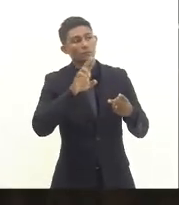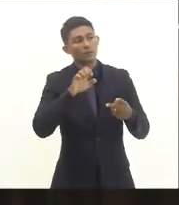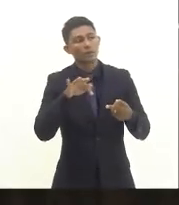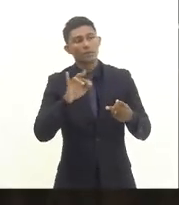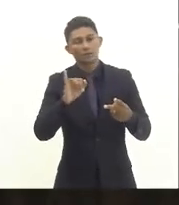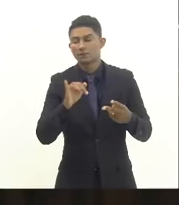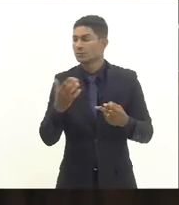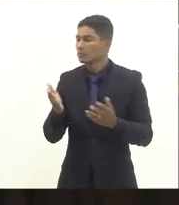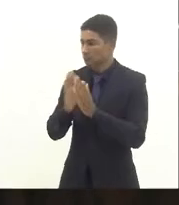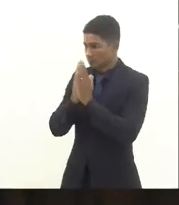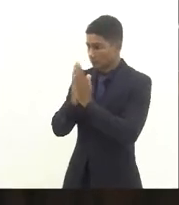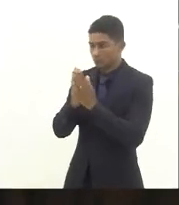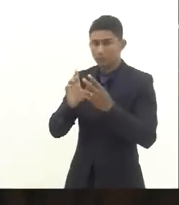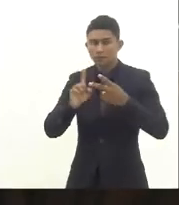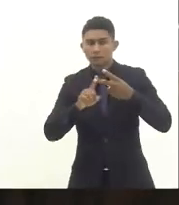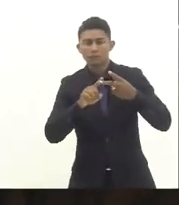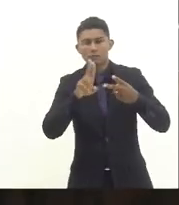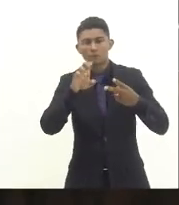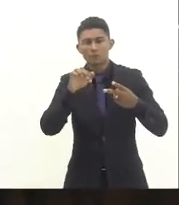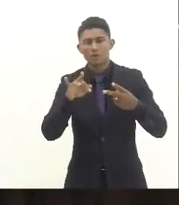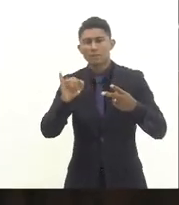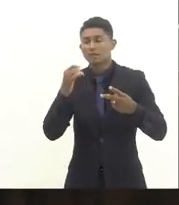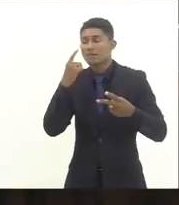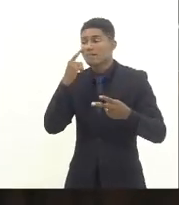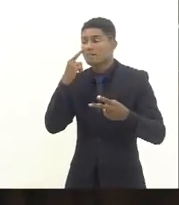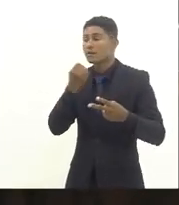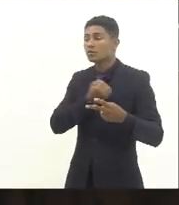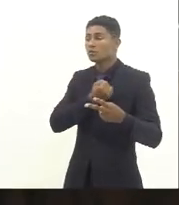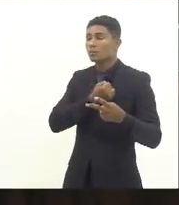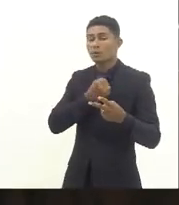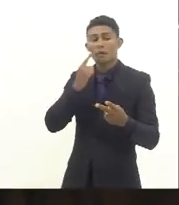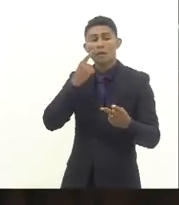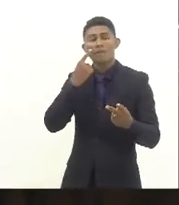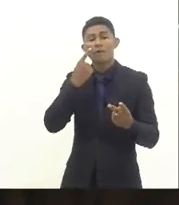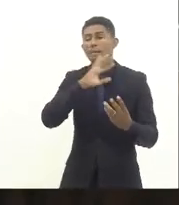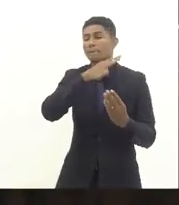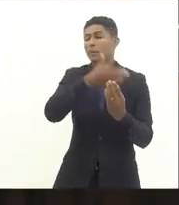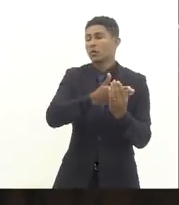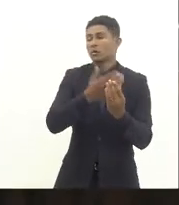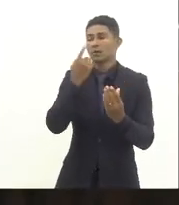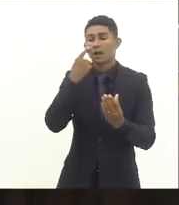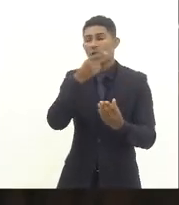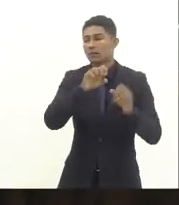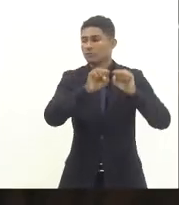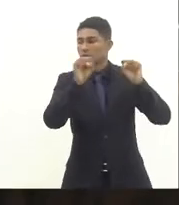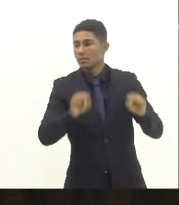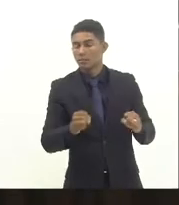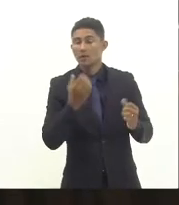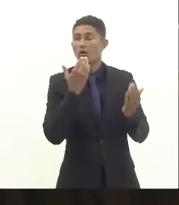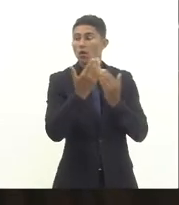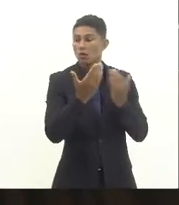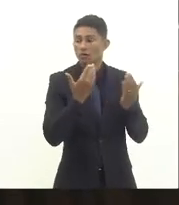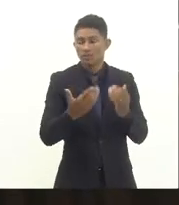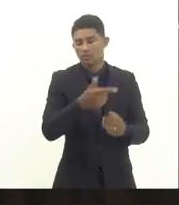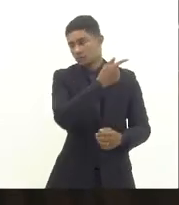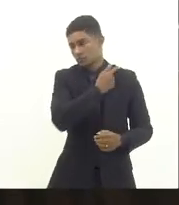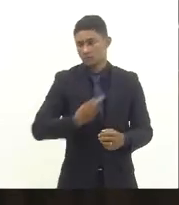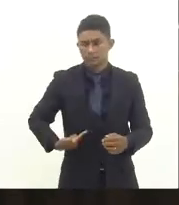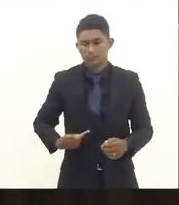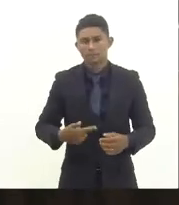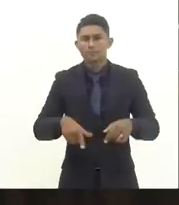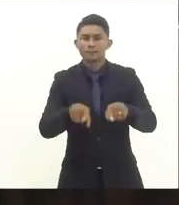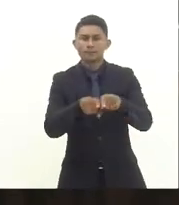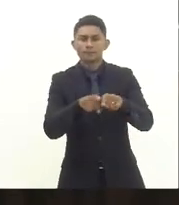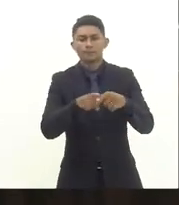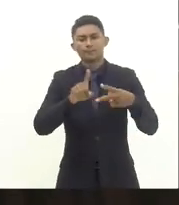o número do processo no sistema que eu vou conversar com a casa civil e com o governador e em